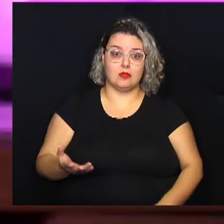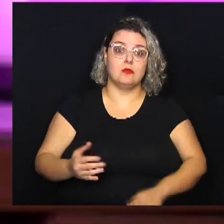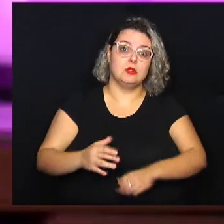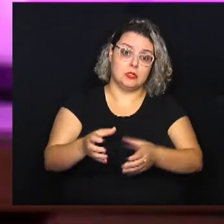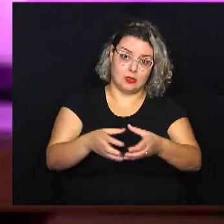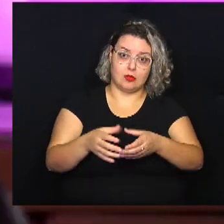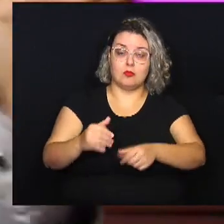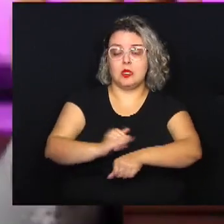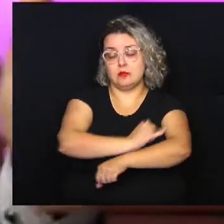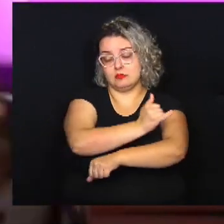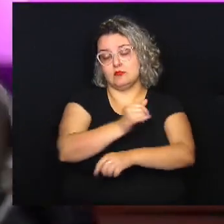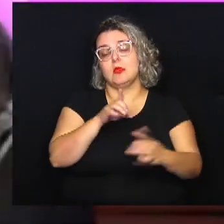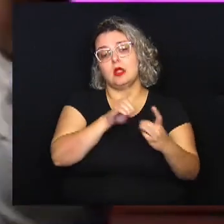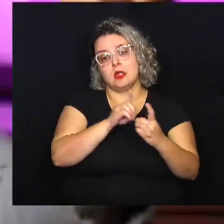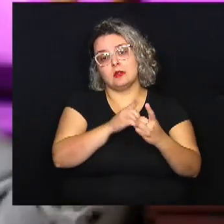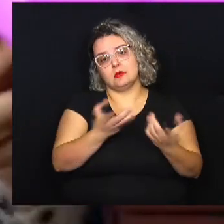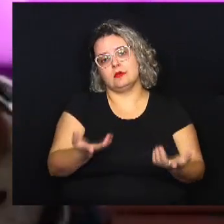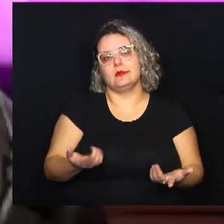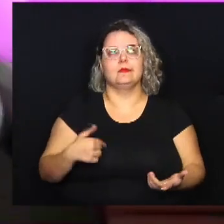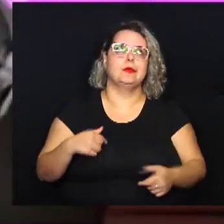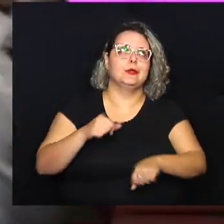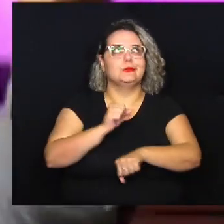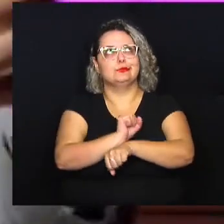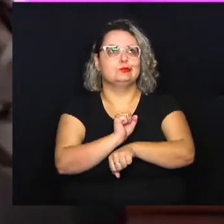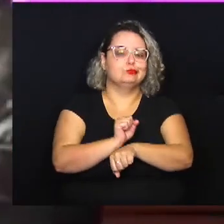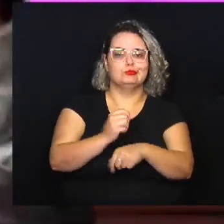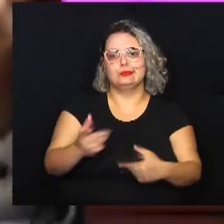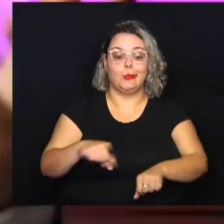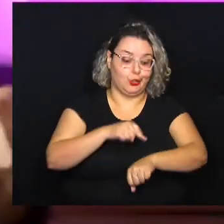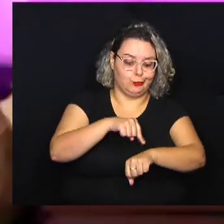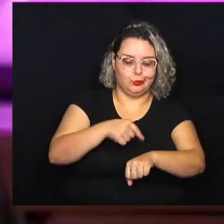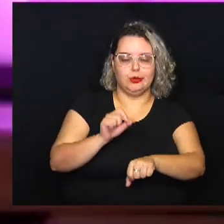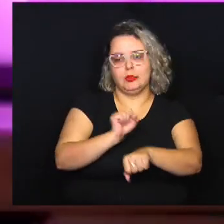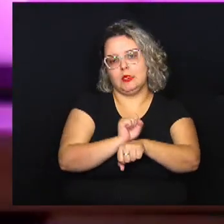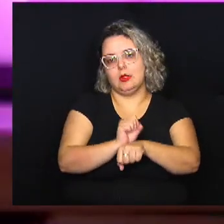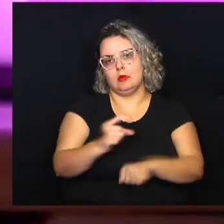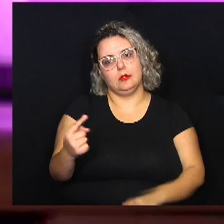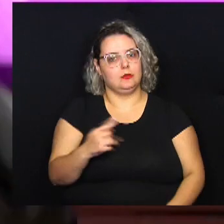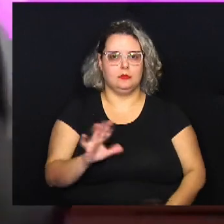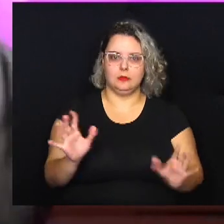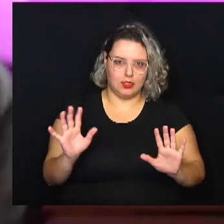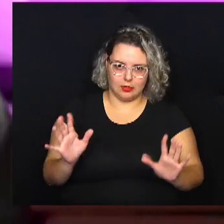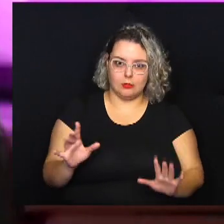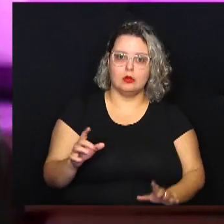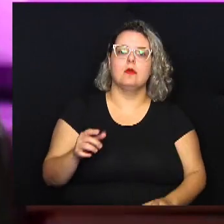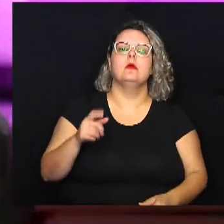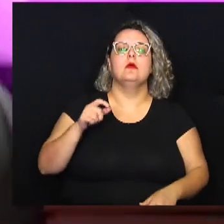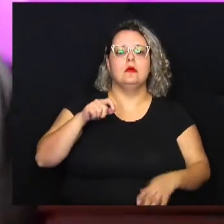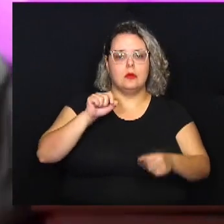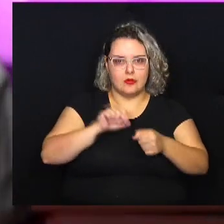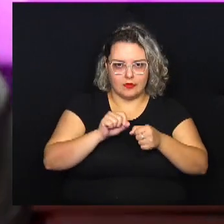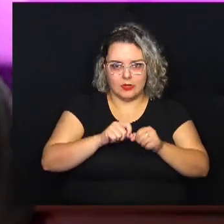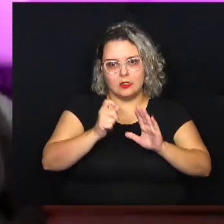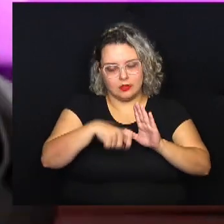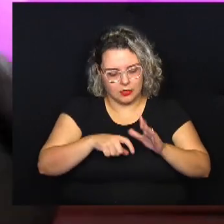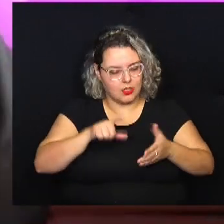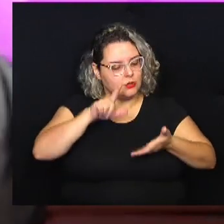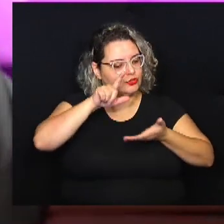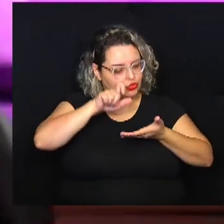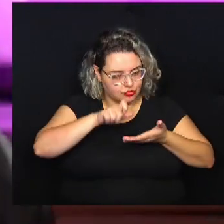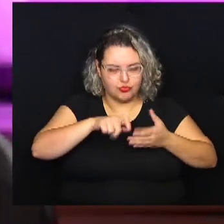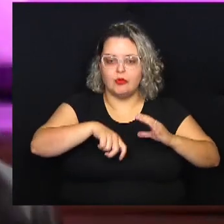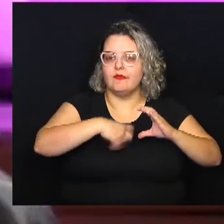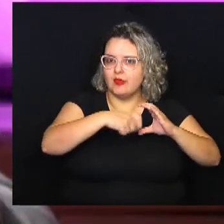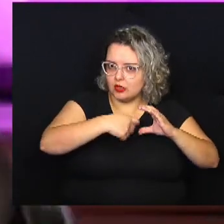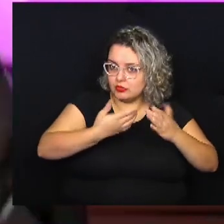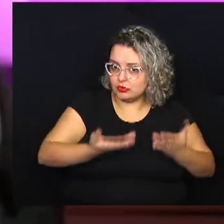atendimento. Então, você não vai ficar ali o tempo todo, horas, esperando alguém chegar. Você vai fazer o registro, tira a foto, faz o